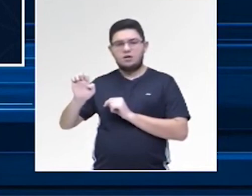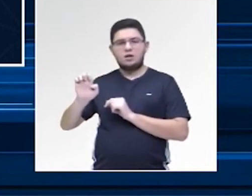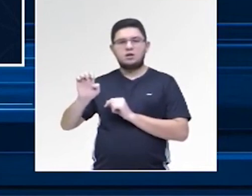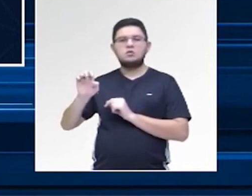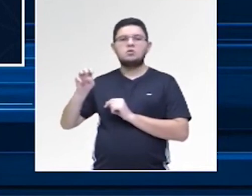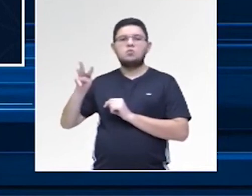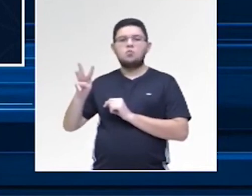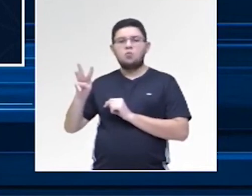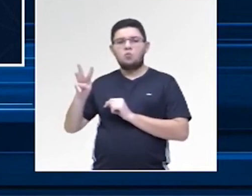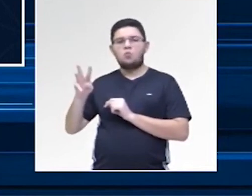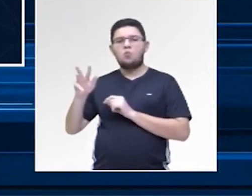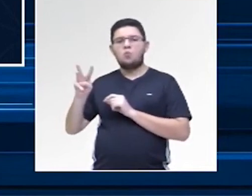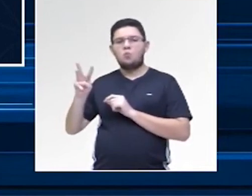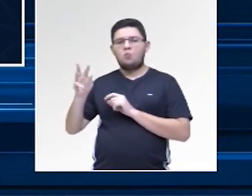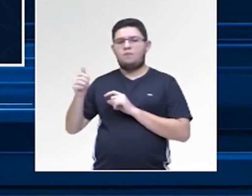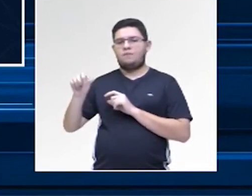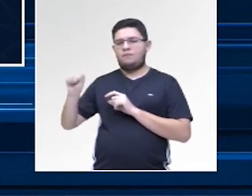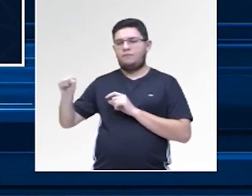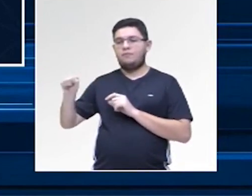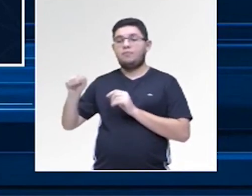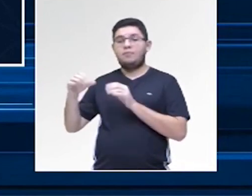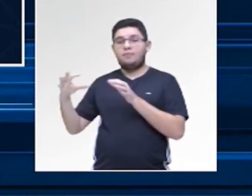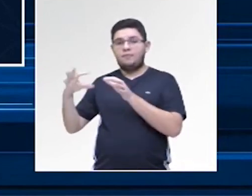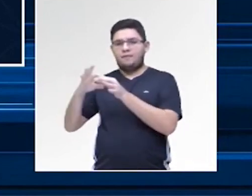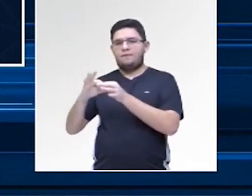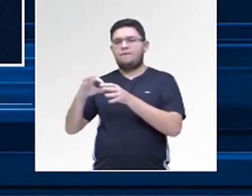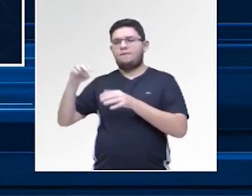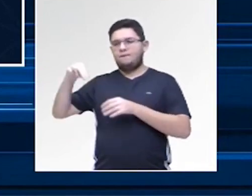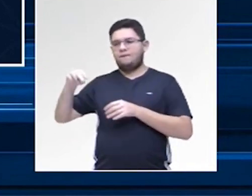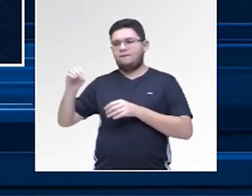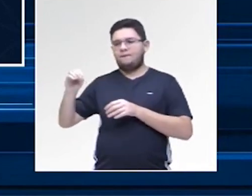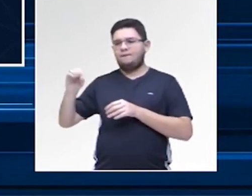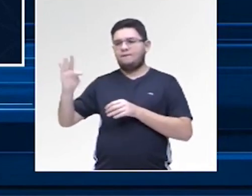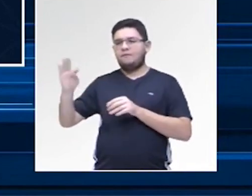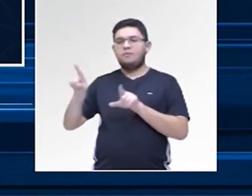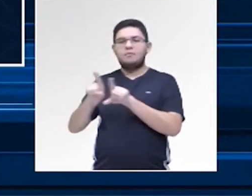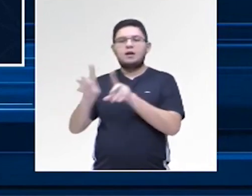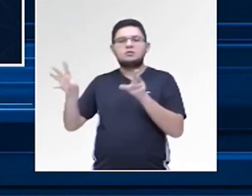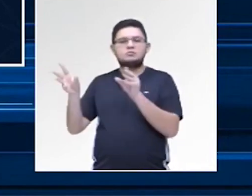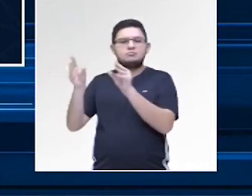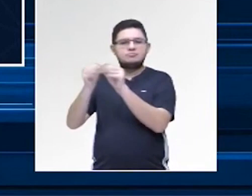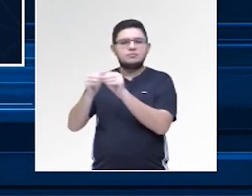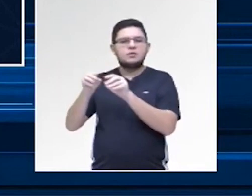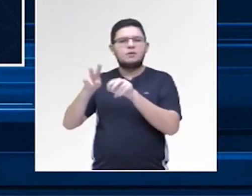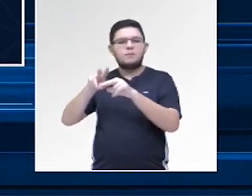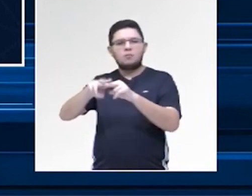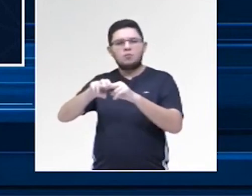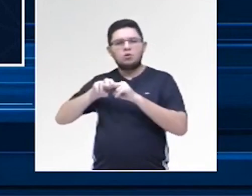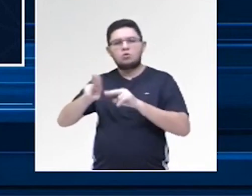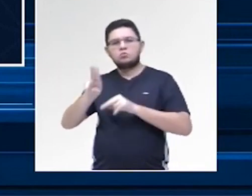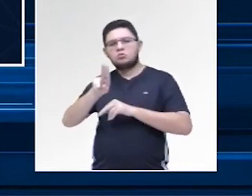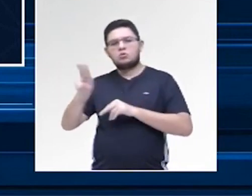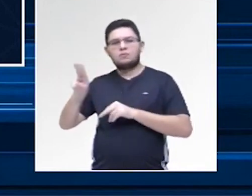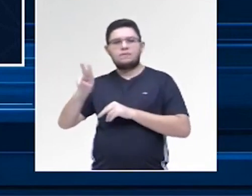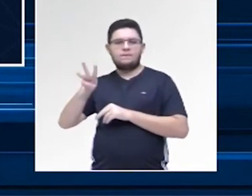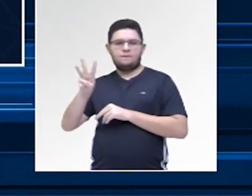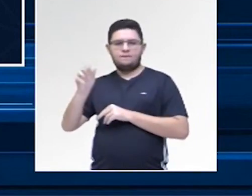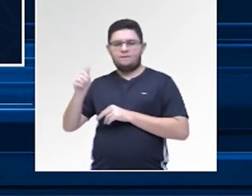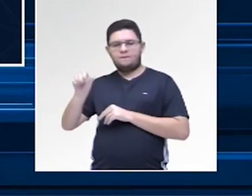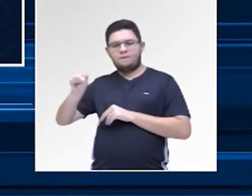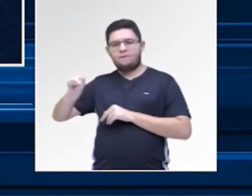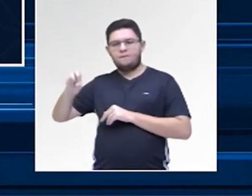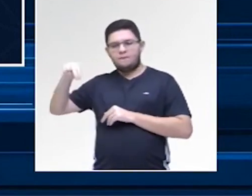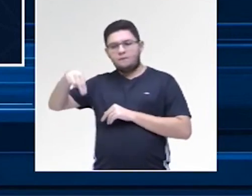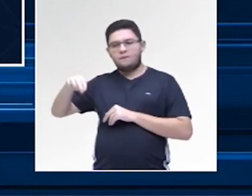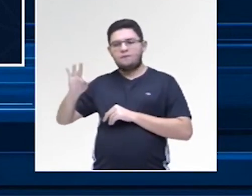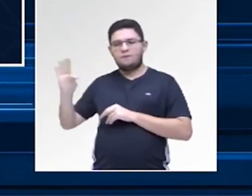there to be no passado. There wasn't, né? Eu coloco there wasn't não havia, né? Tá dizendo que não havia,